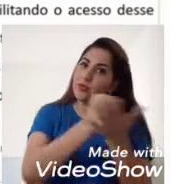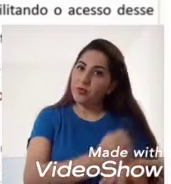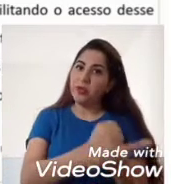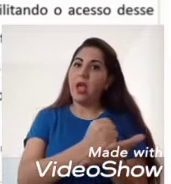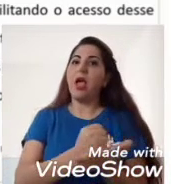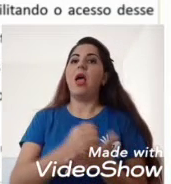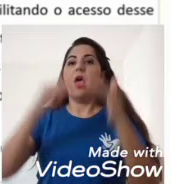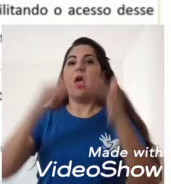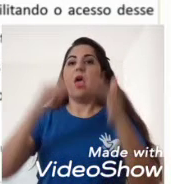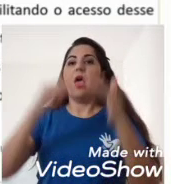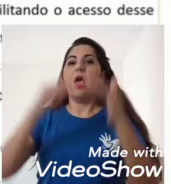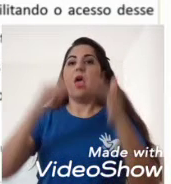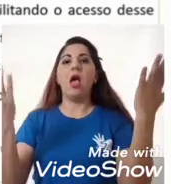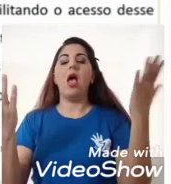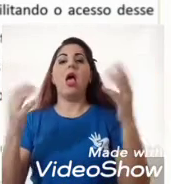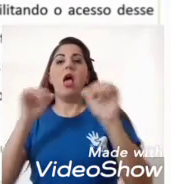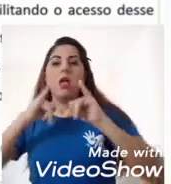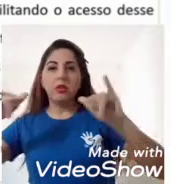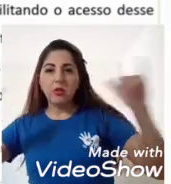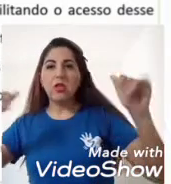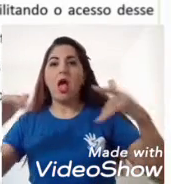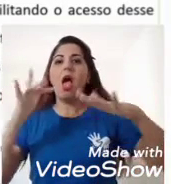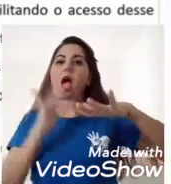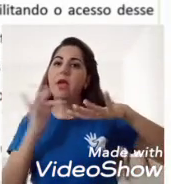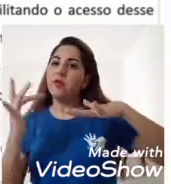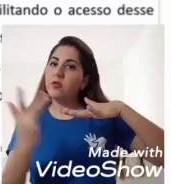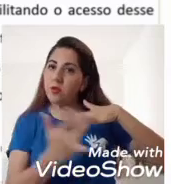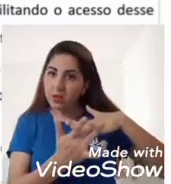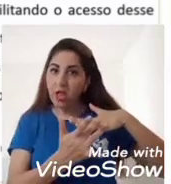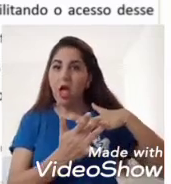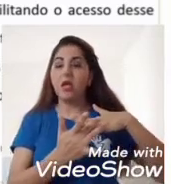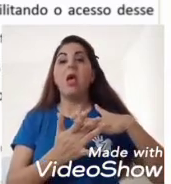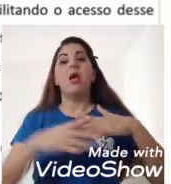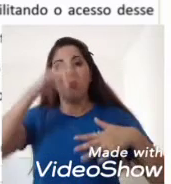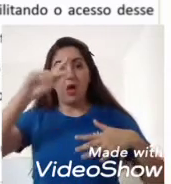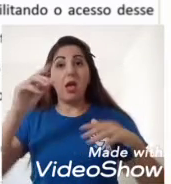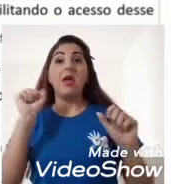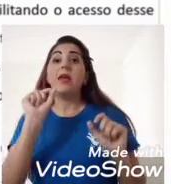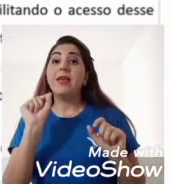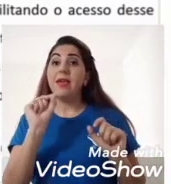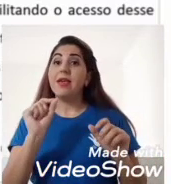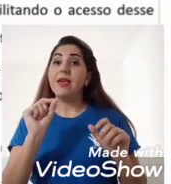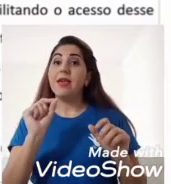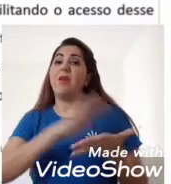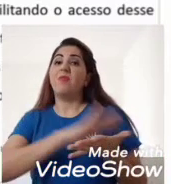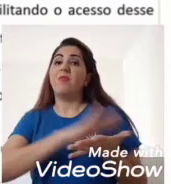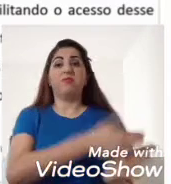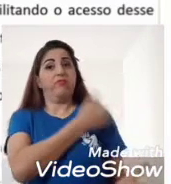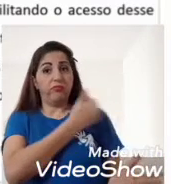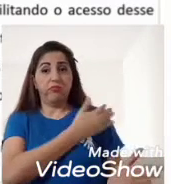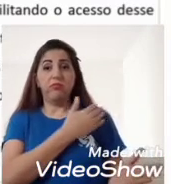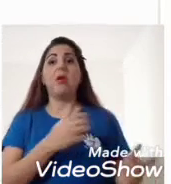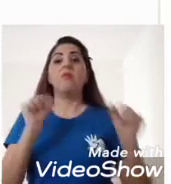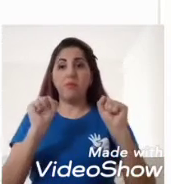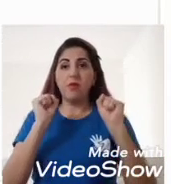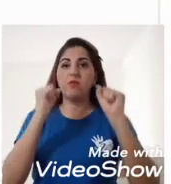com postagem nas redes sociais, para que a discriminação dessa minoria seja reduzida, levando a